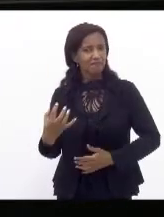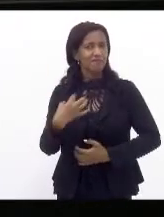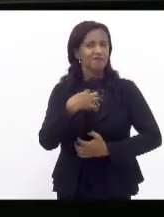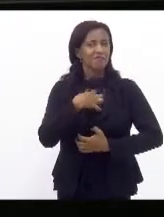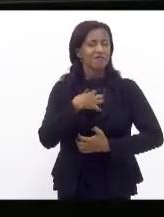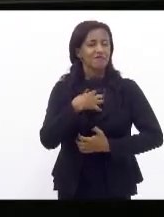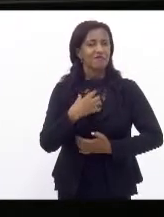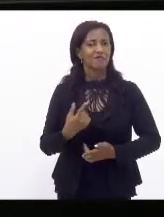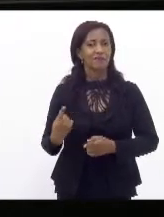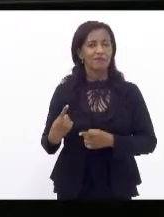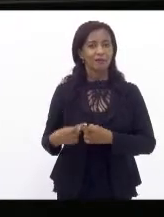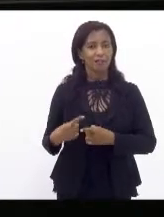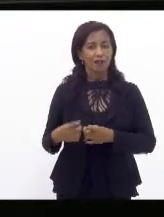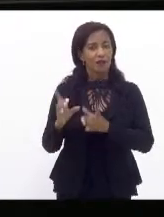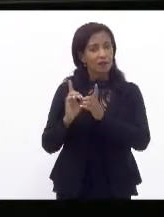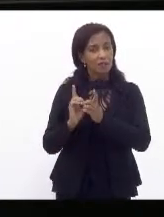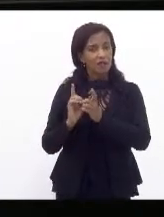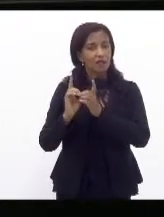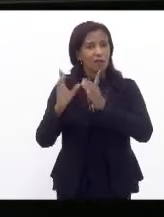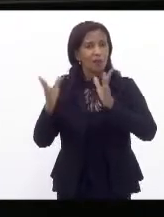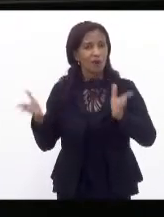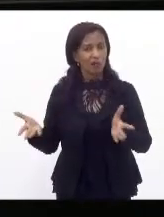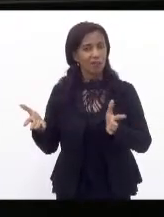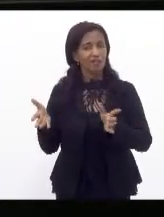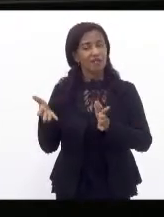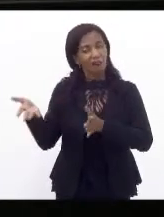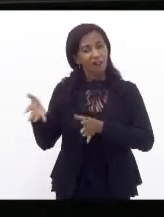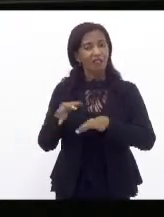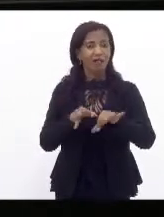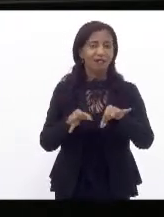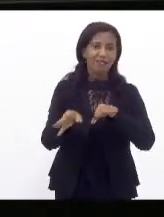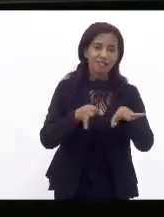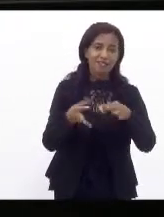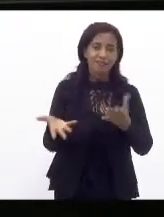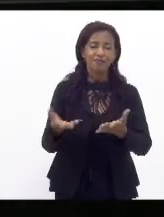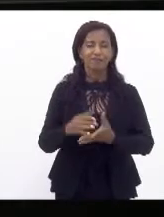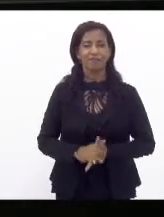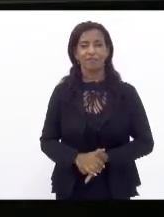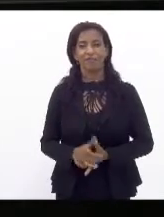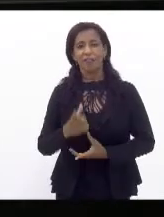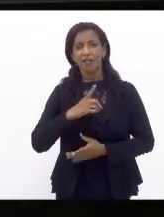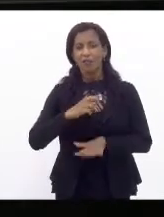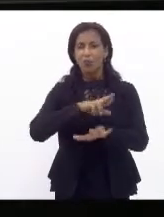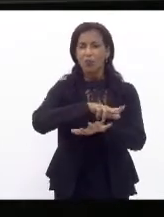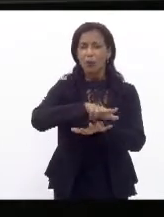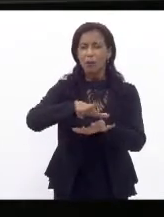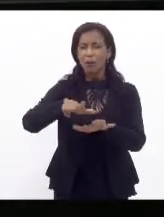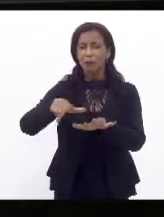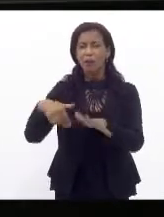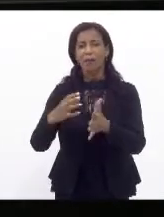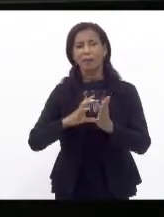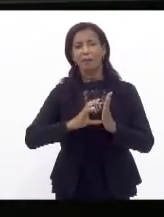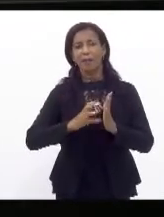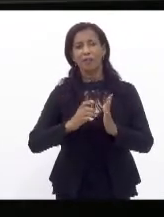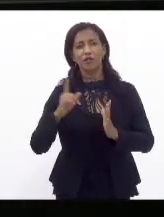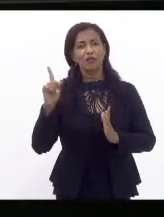Ju, porque a democracia se faz dessa forma. Existem vários partidos em Brasília